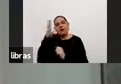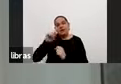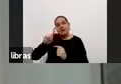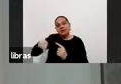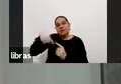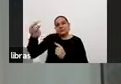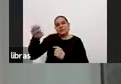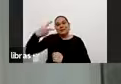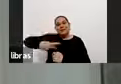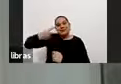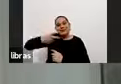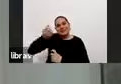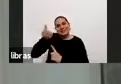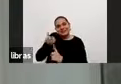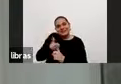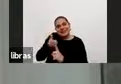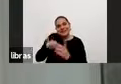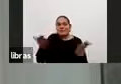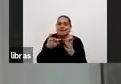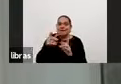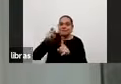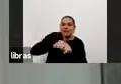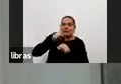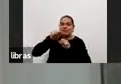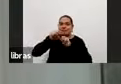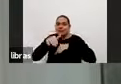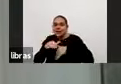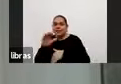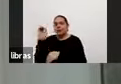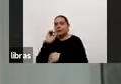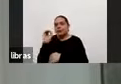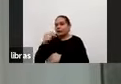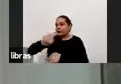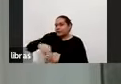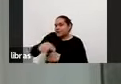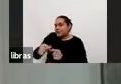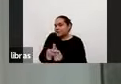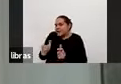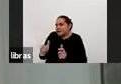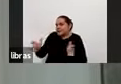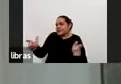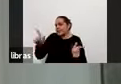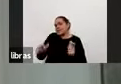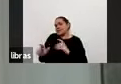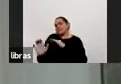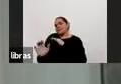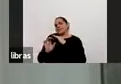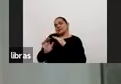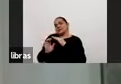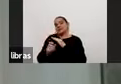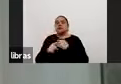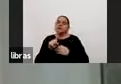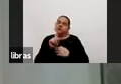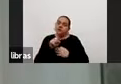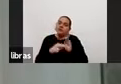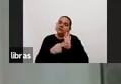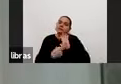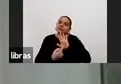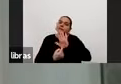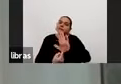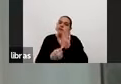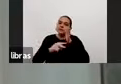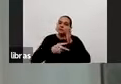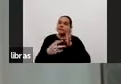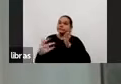segundo semestre, agora em setembro, outubro e novembro. Então, assim, é um número bastante importante, mostrando a relevância do papel do movimento